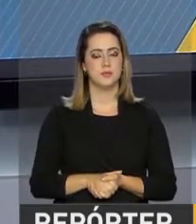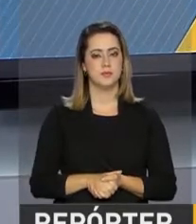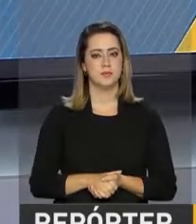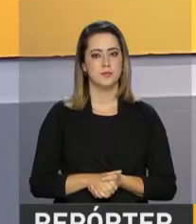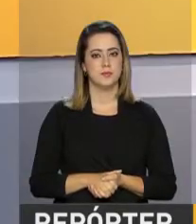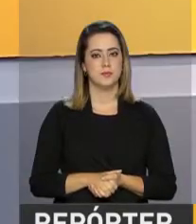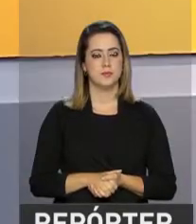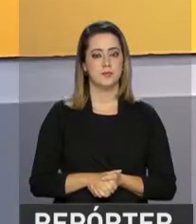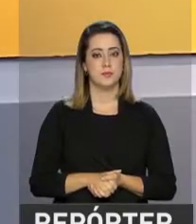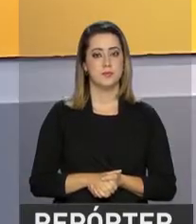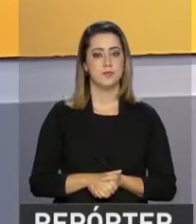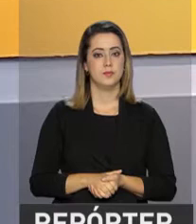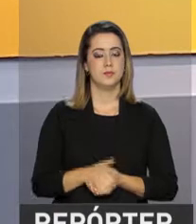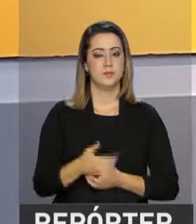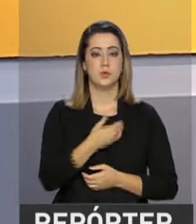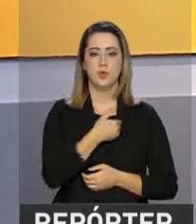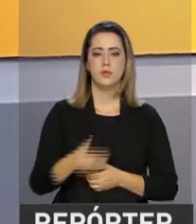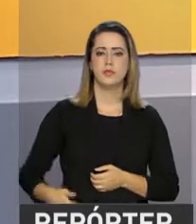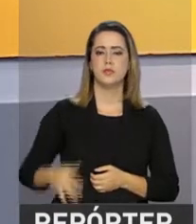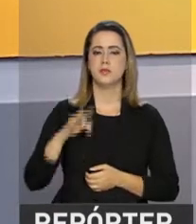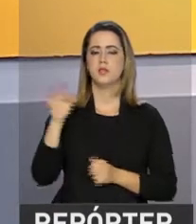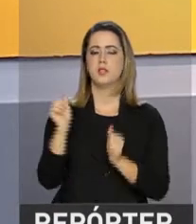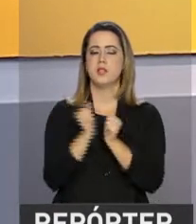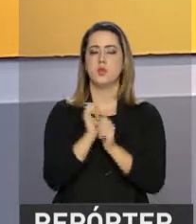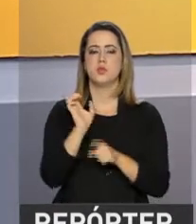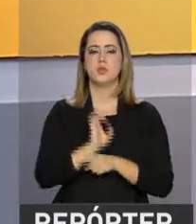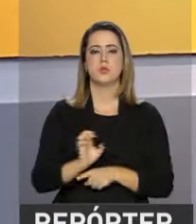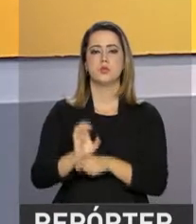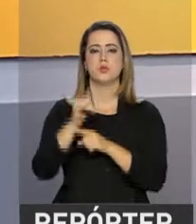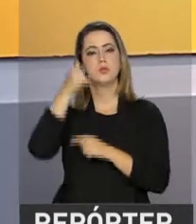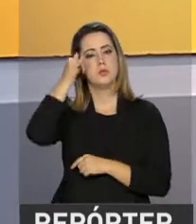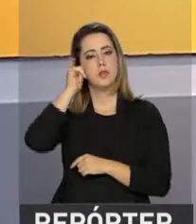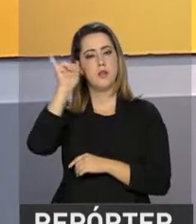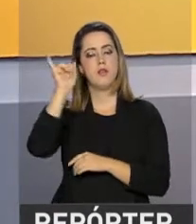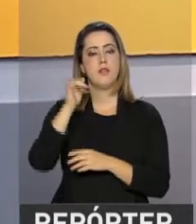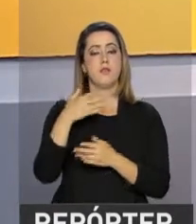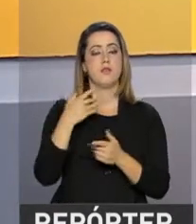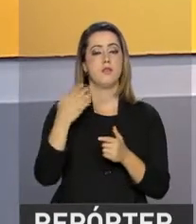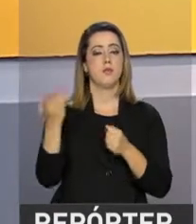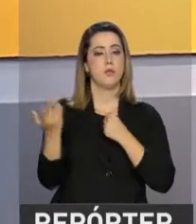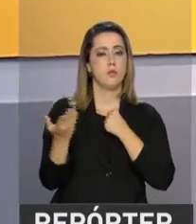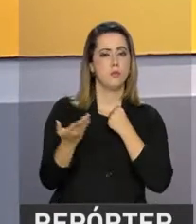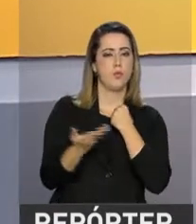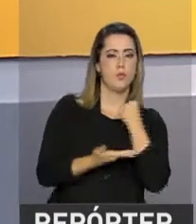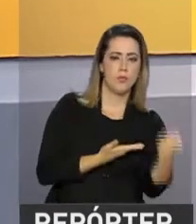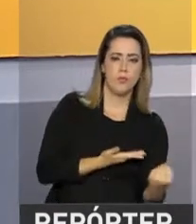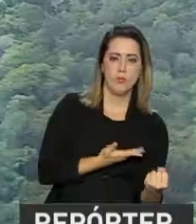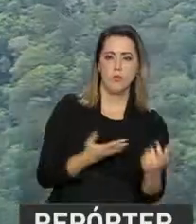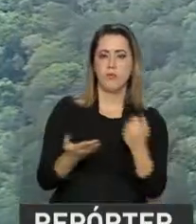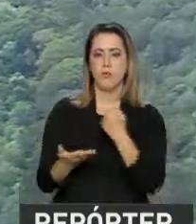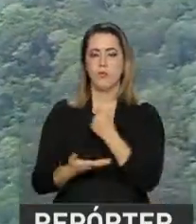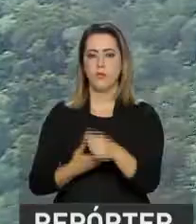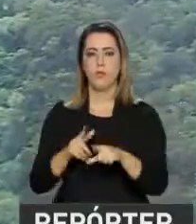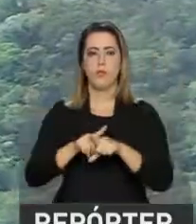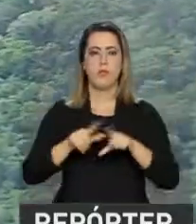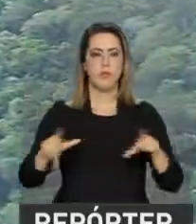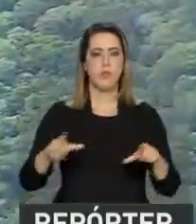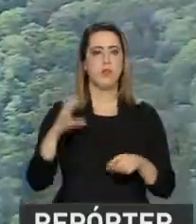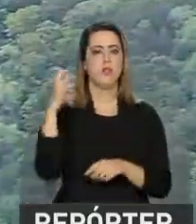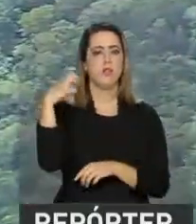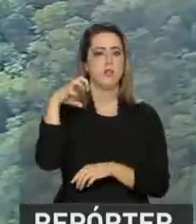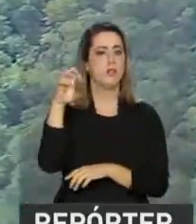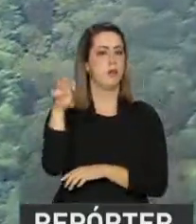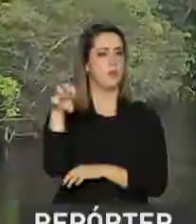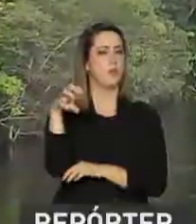www.ans.gov.br. União e Estados no combate ao desmatamento na Amazônia e no Cerrado. As comissões executivas dos planos